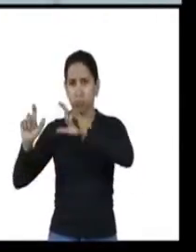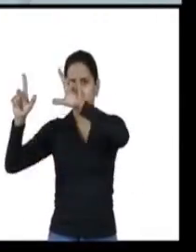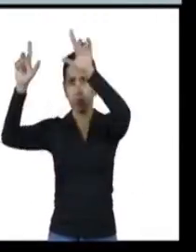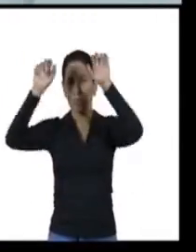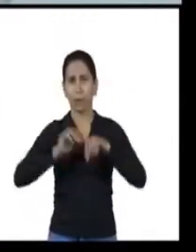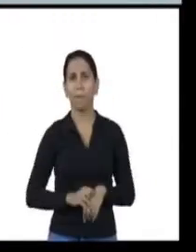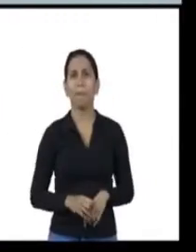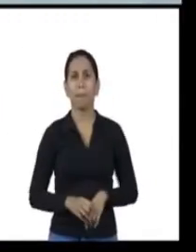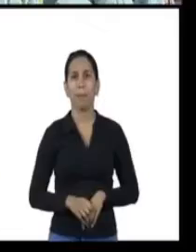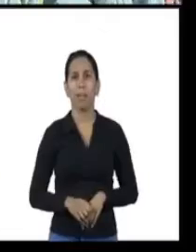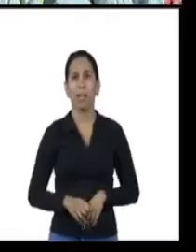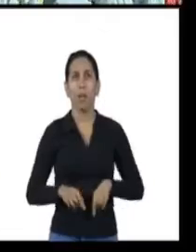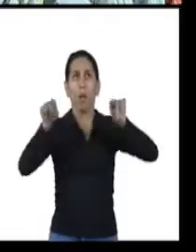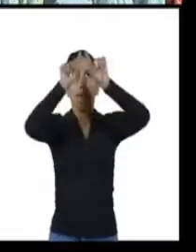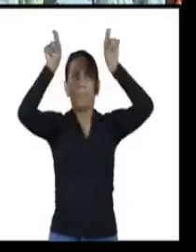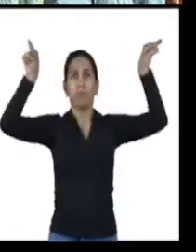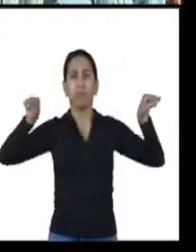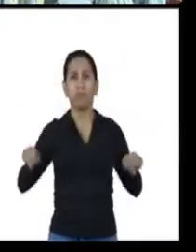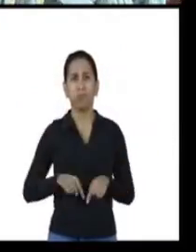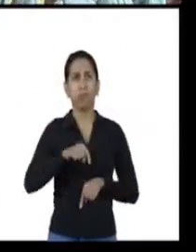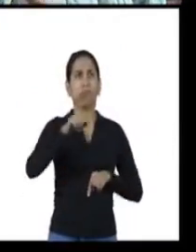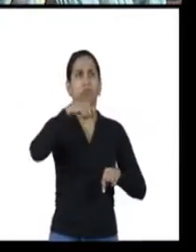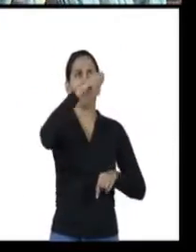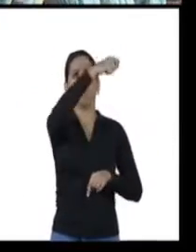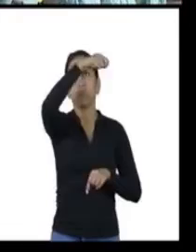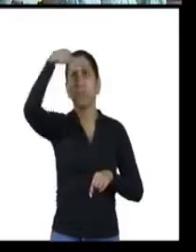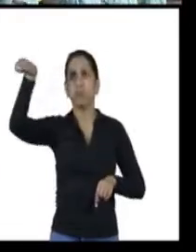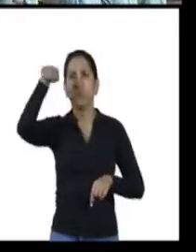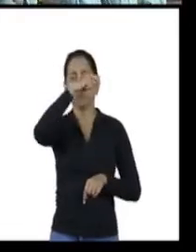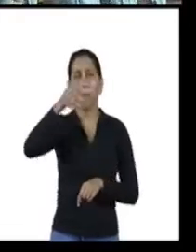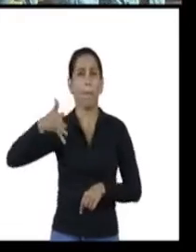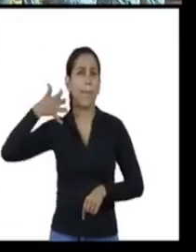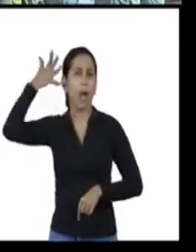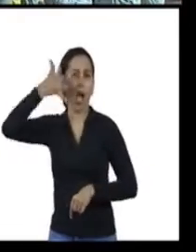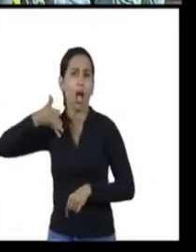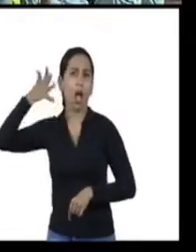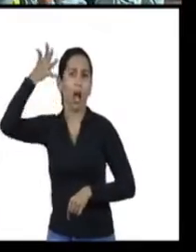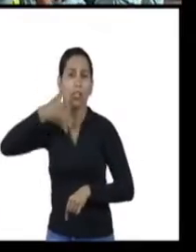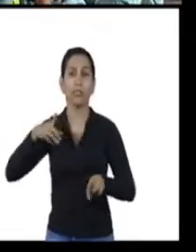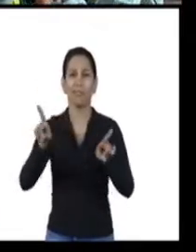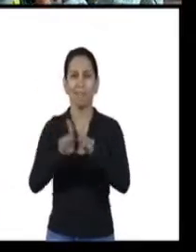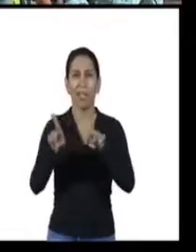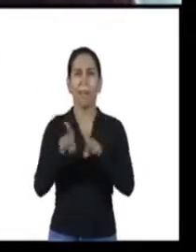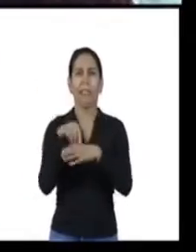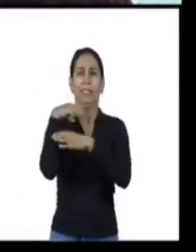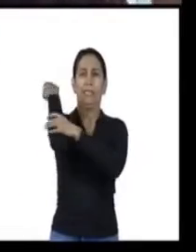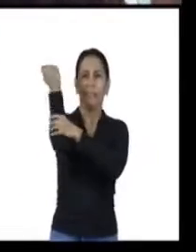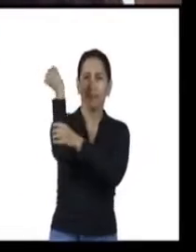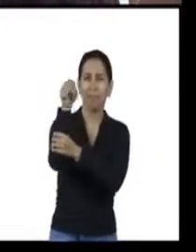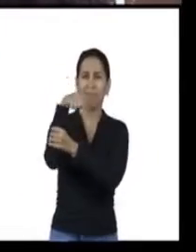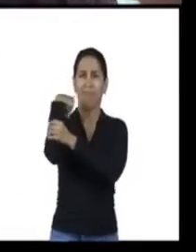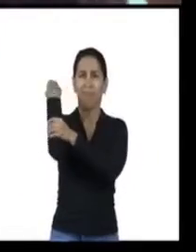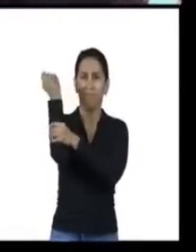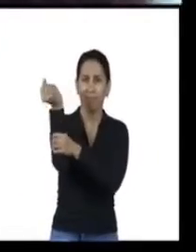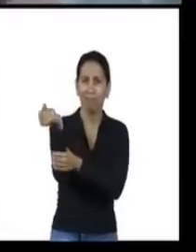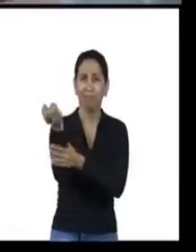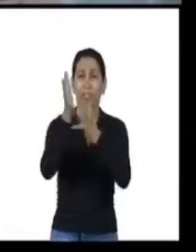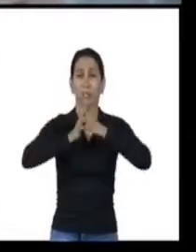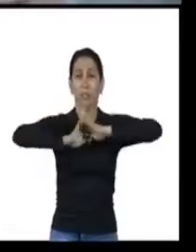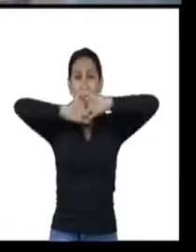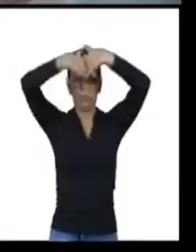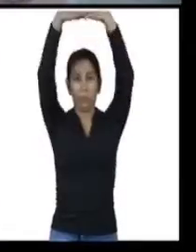no quadro de avisos. Outra boa prática dentro das empresas são os exercícios de alongamento e fortalecimento